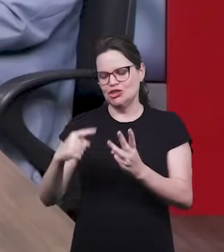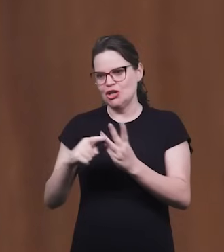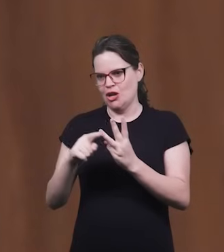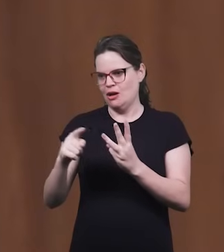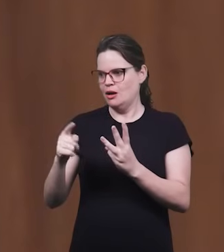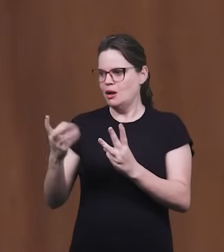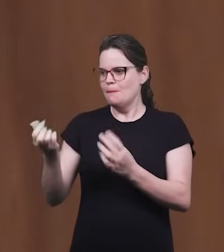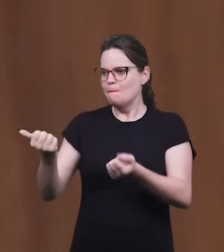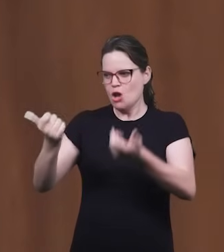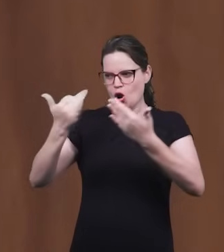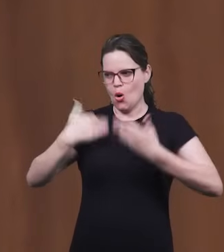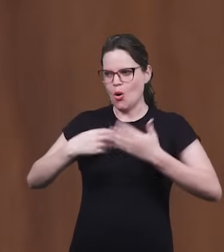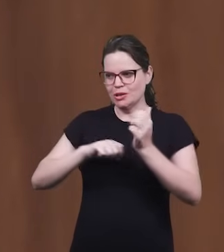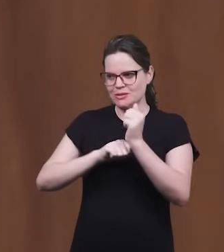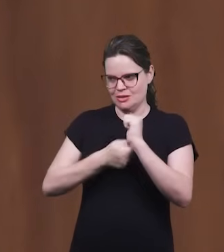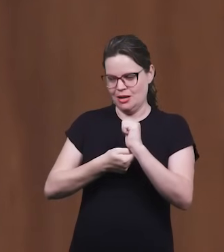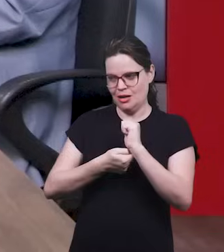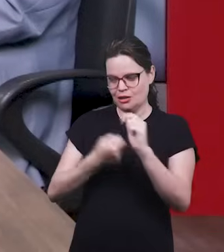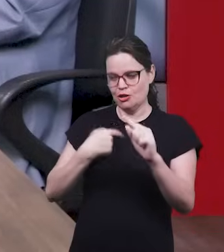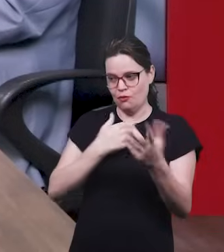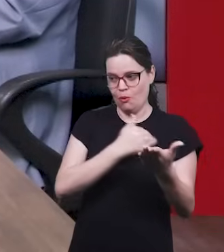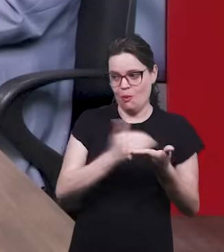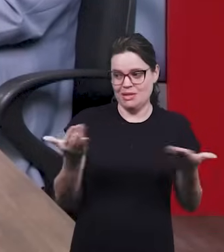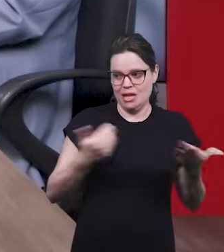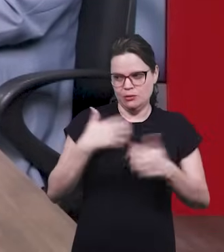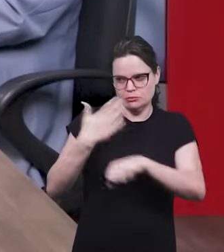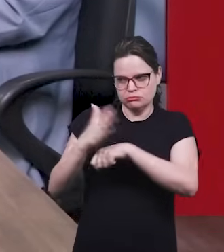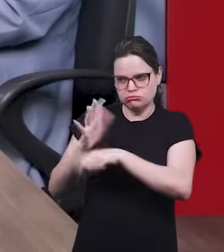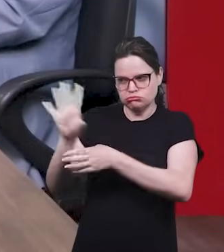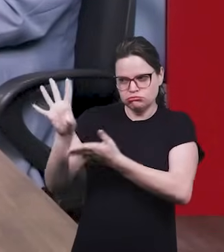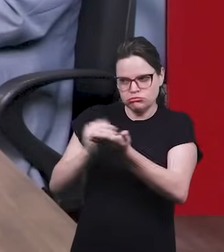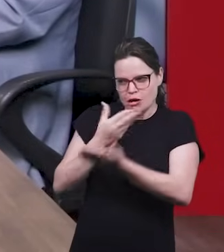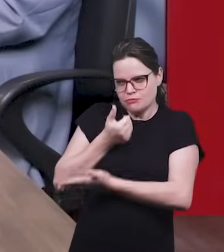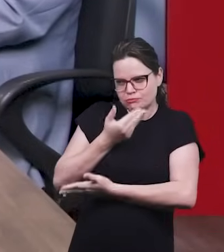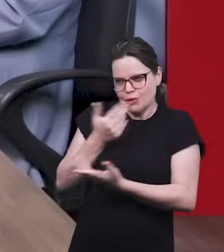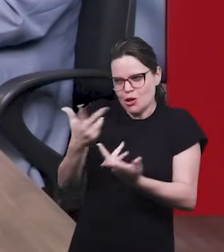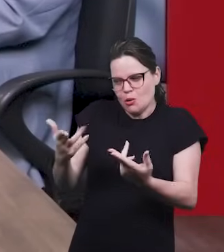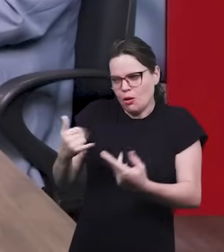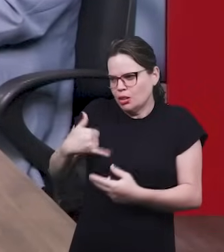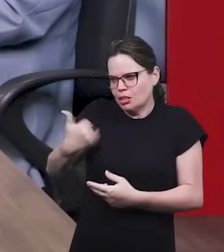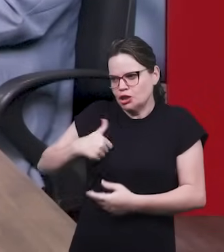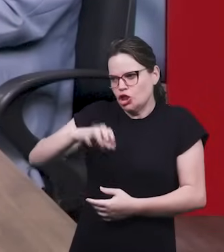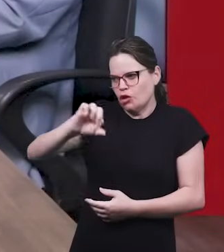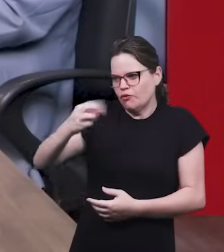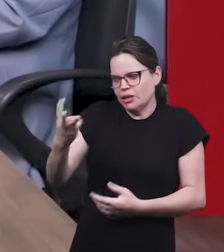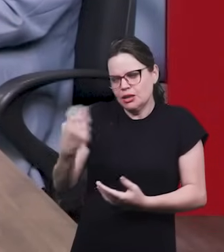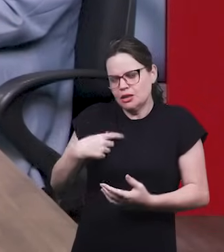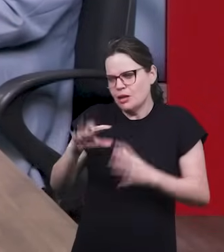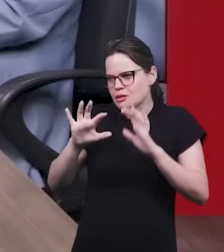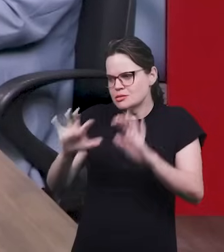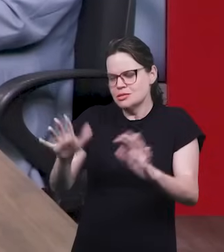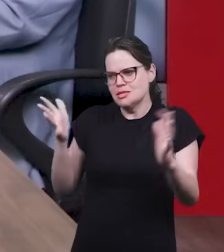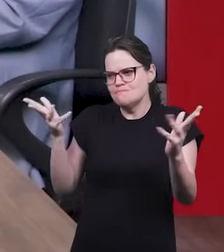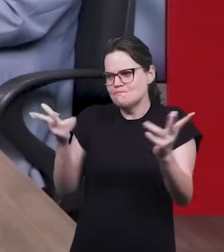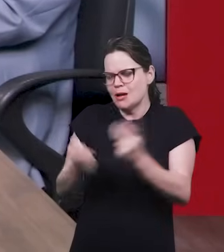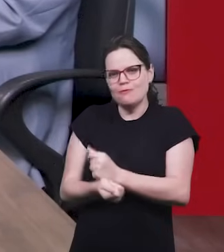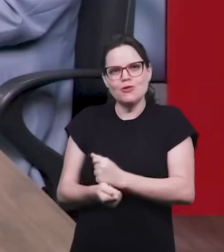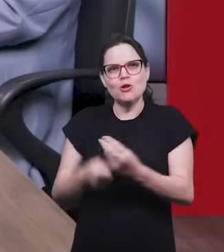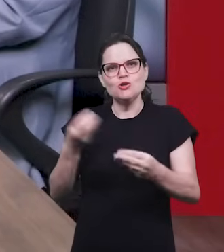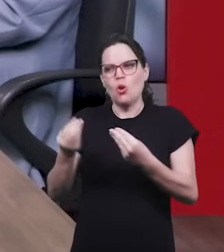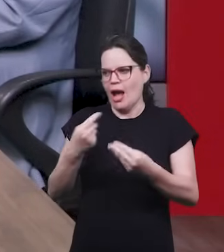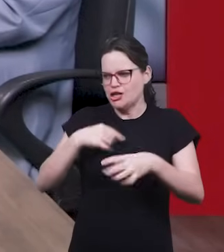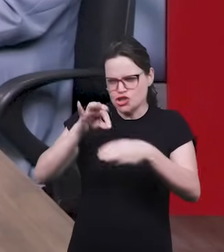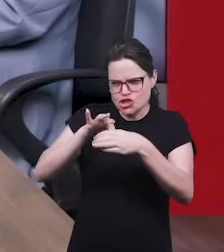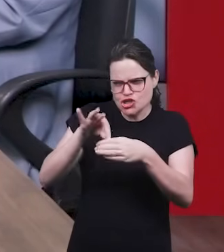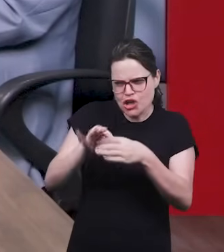nós vamos fazer hoje, pastor. Com tanta vitalidade. Com que tanta que vitalidade. Que fazer? Conta para o nosso povo. Você tem, sabe, um